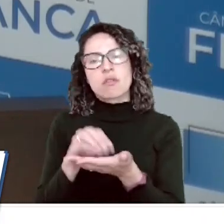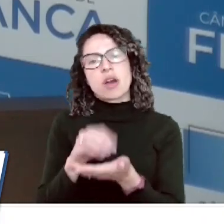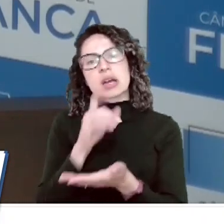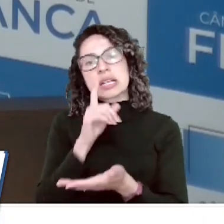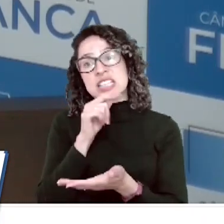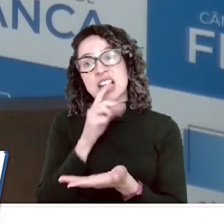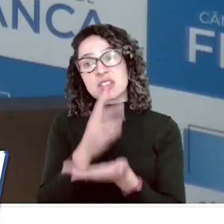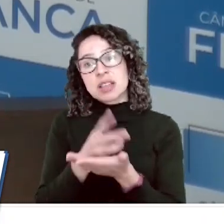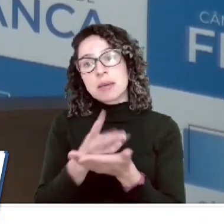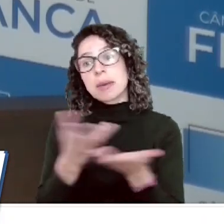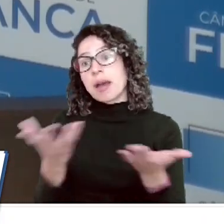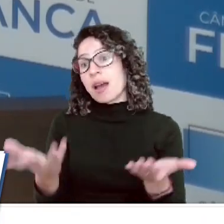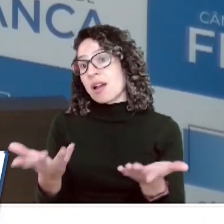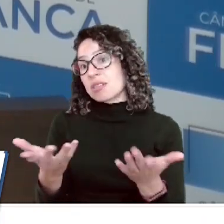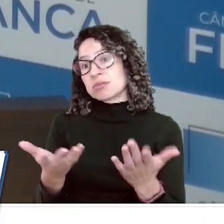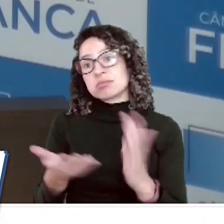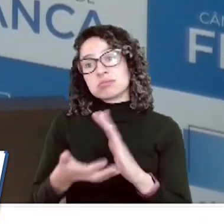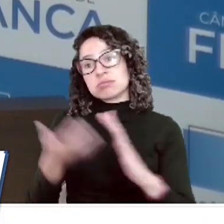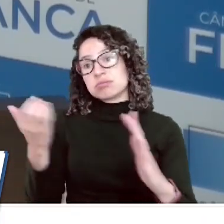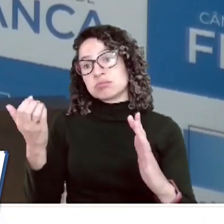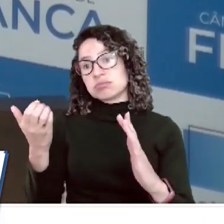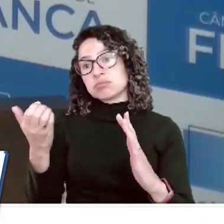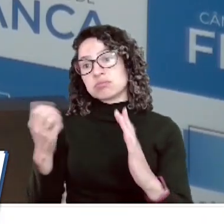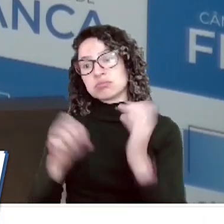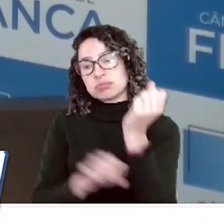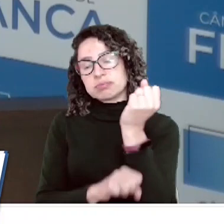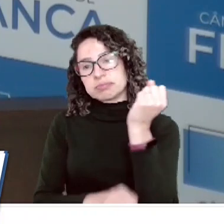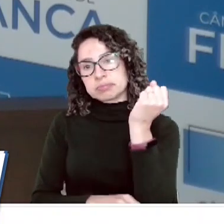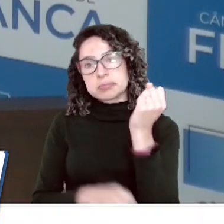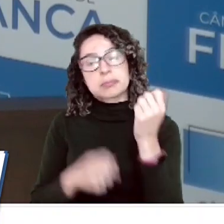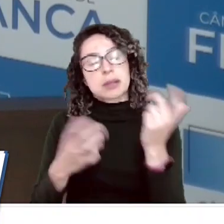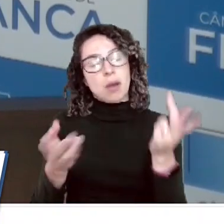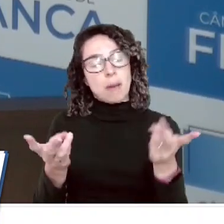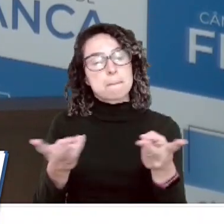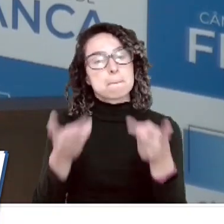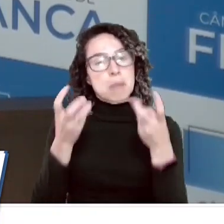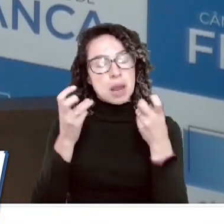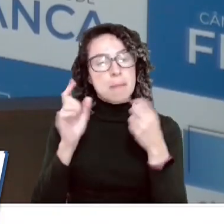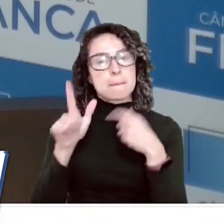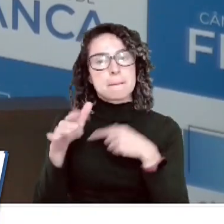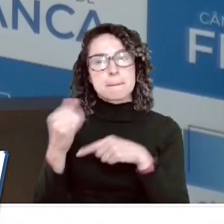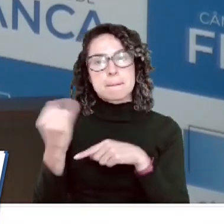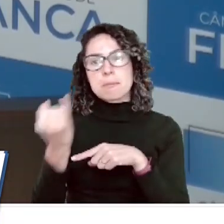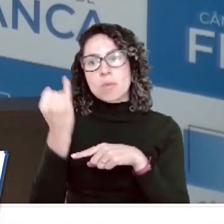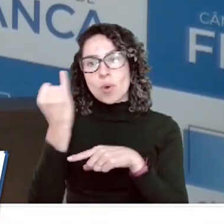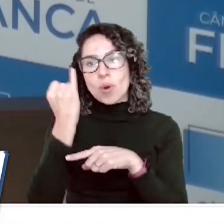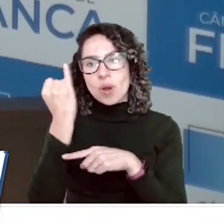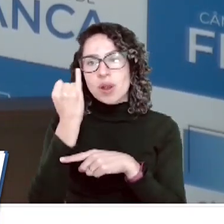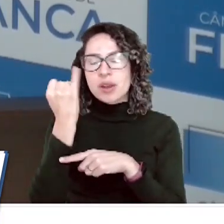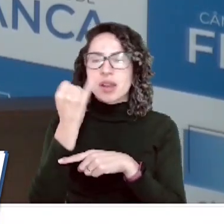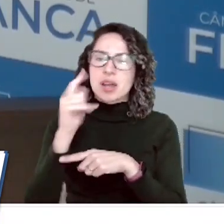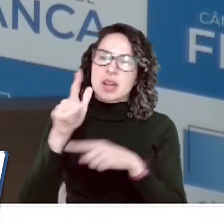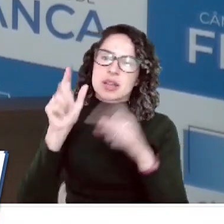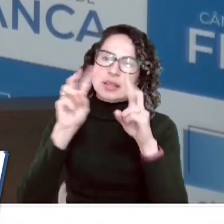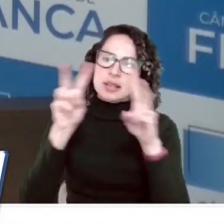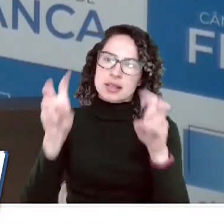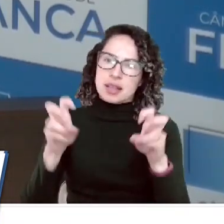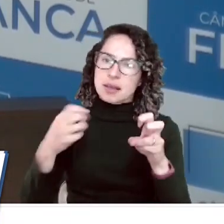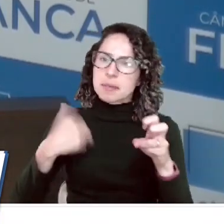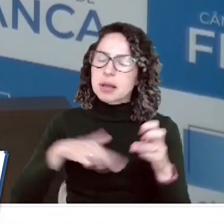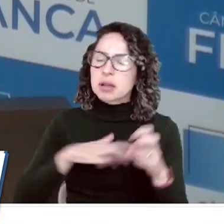frequente lá, e agora eles estão perdendo a Sabesp. Então, assim, a gente percebe aí a importância desse assunto, que nós